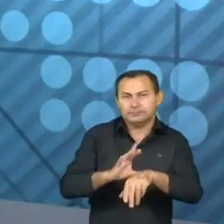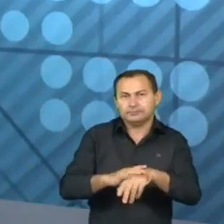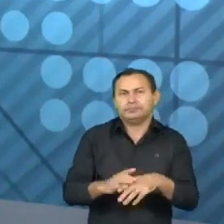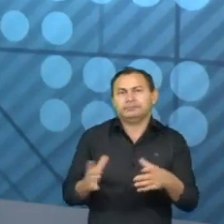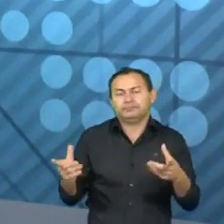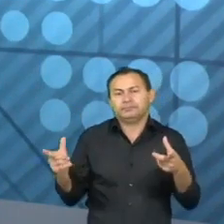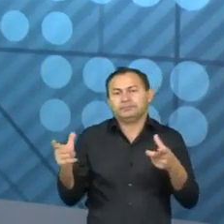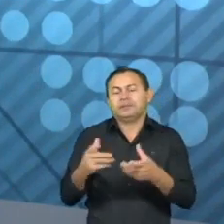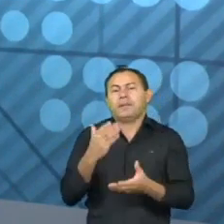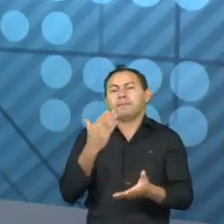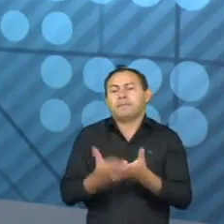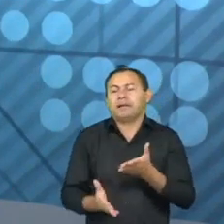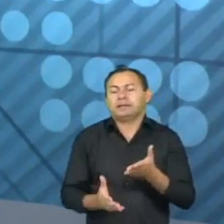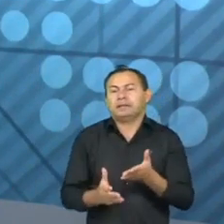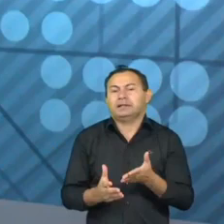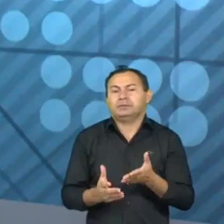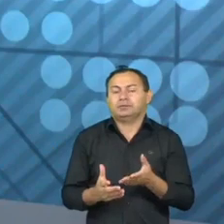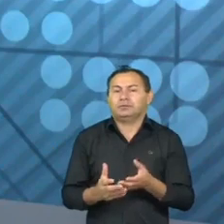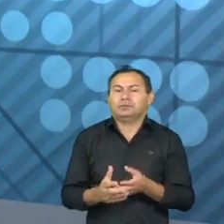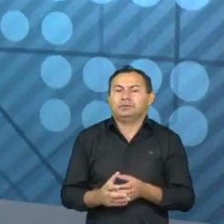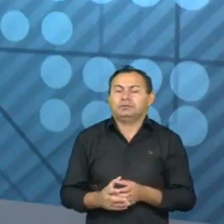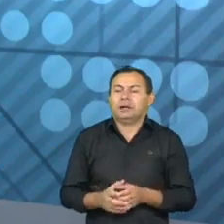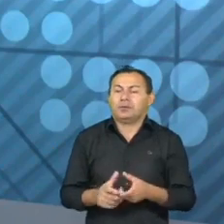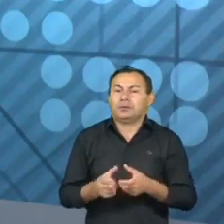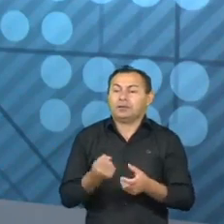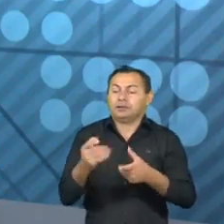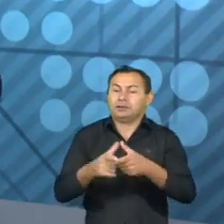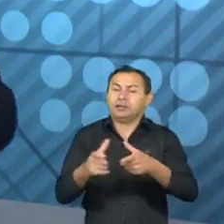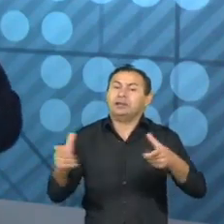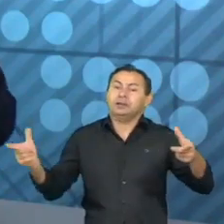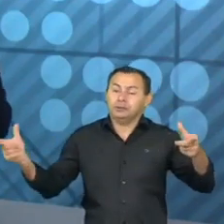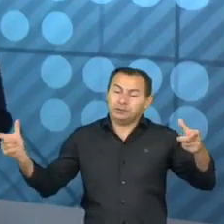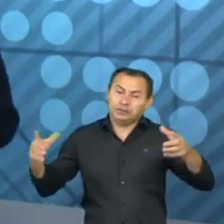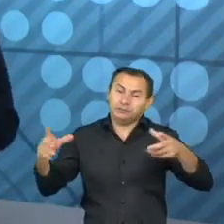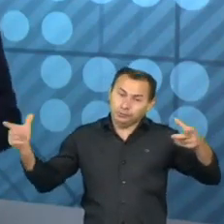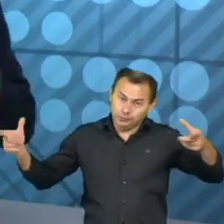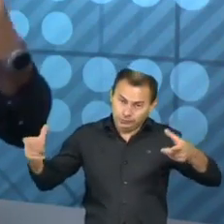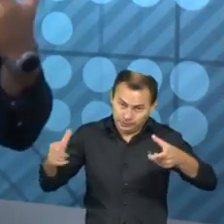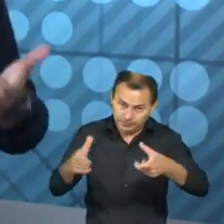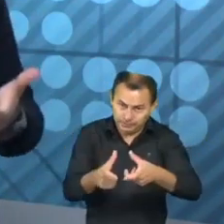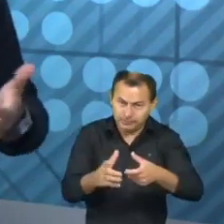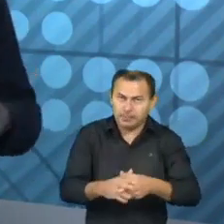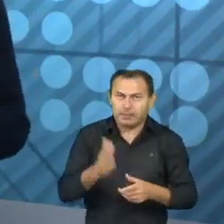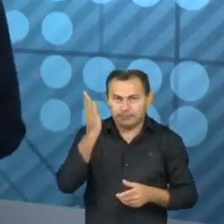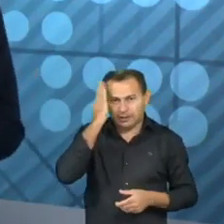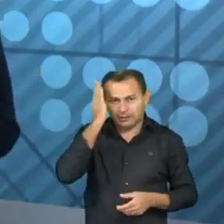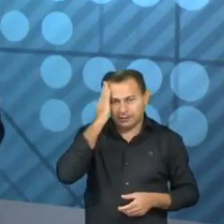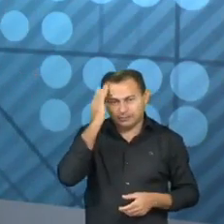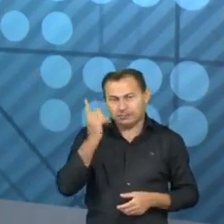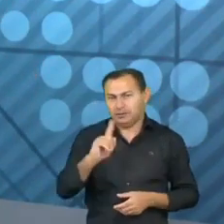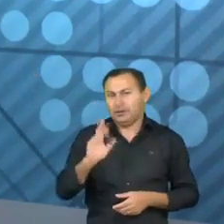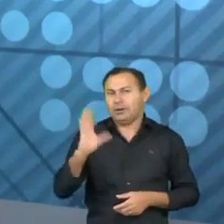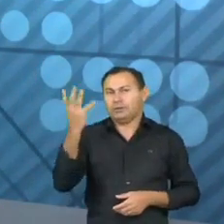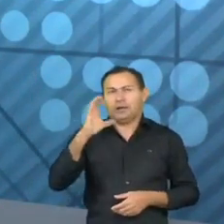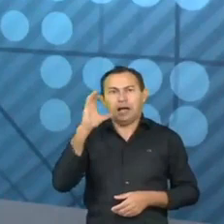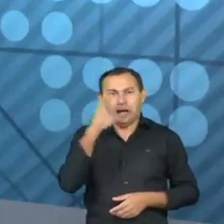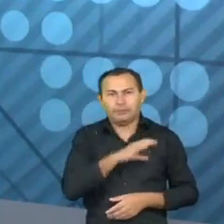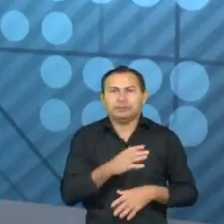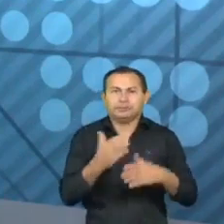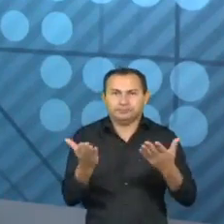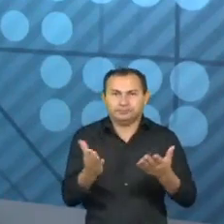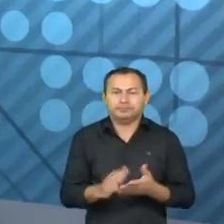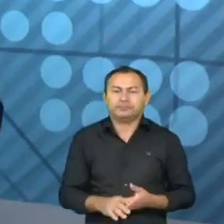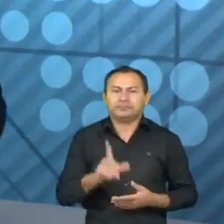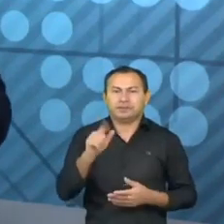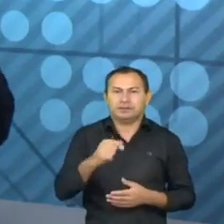estava perdendo força. Mas, como você já sabe, não aconteceu isso tão rápido.